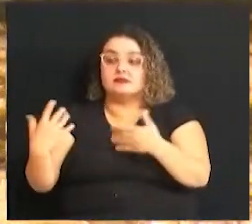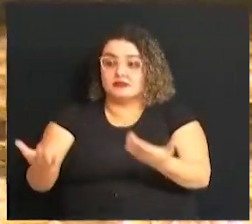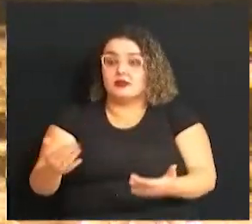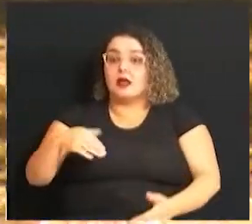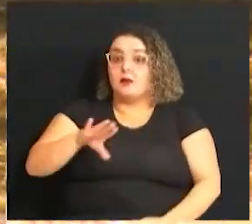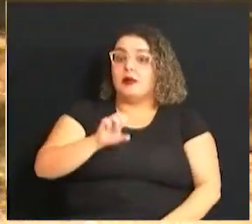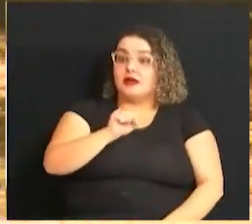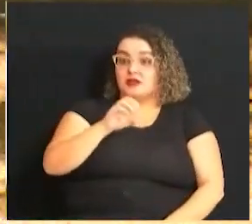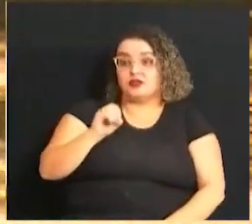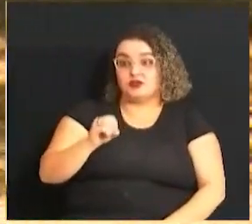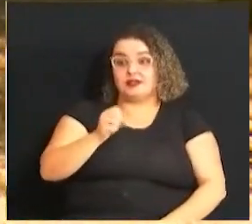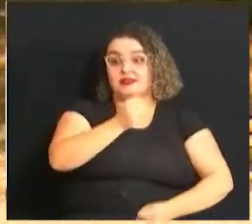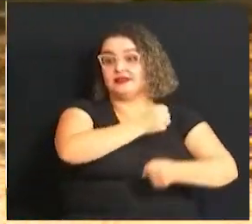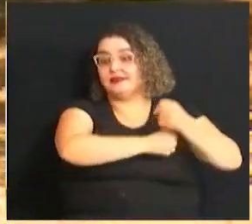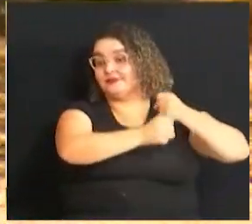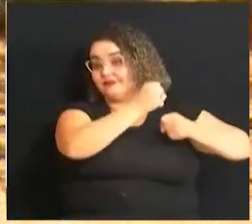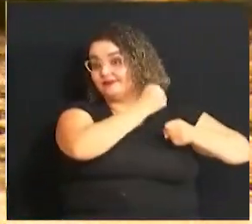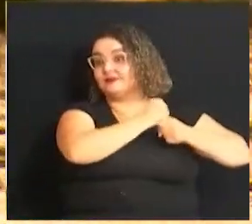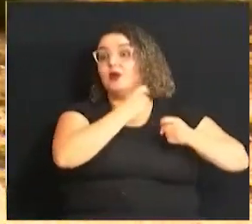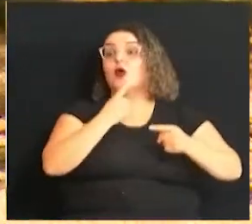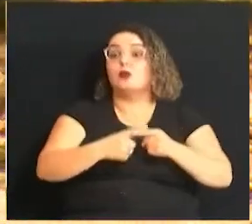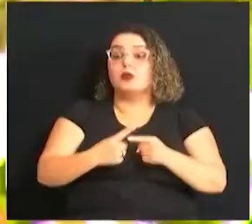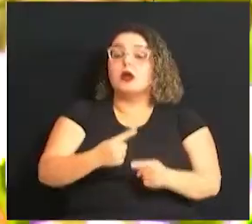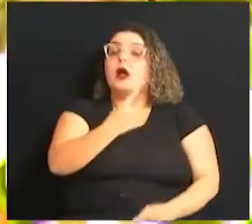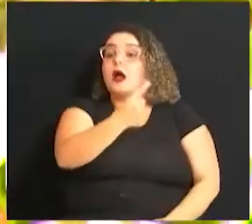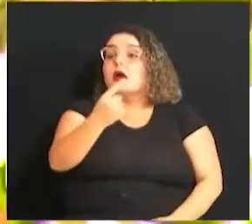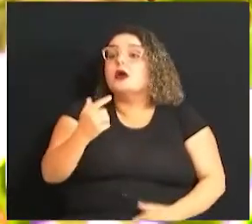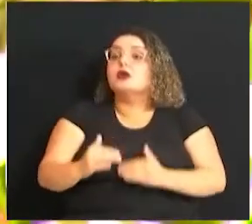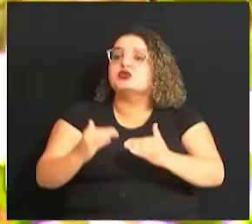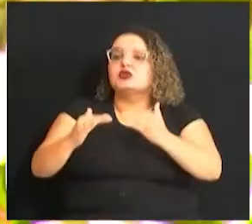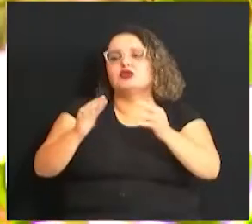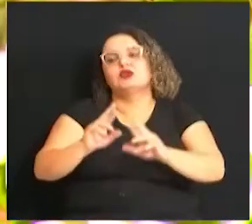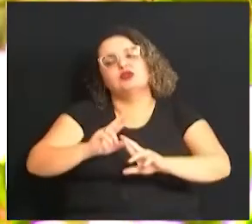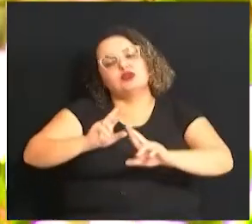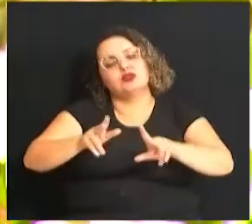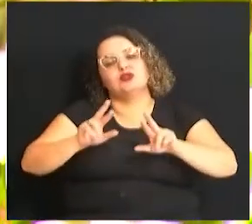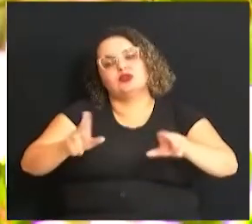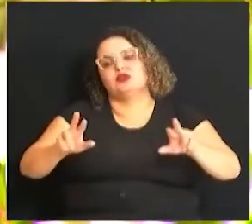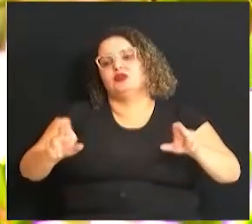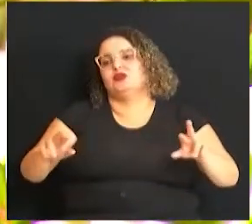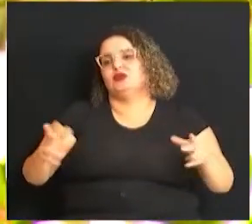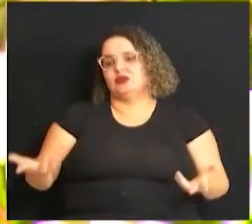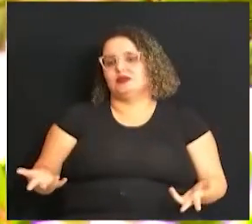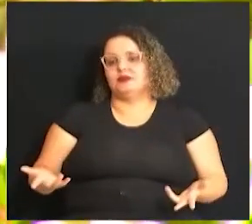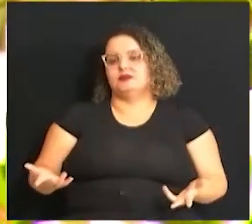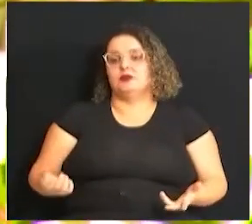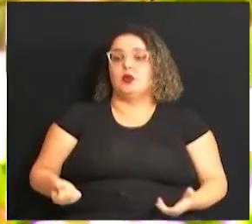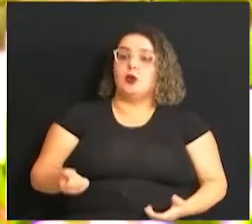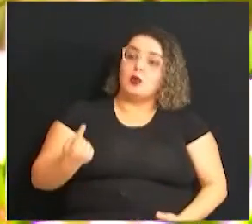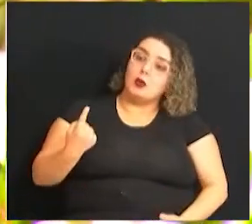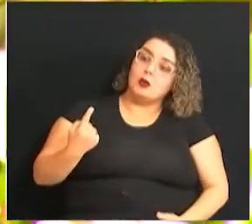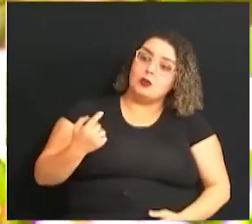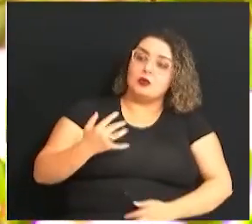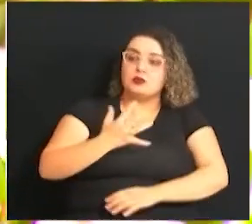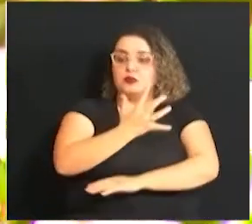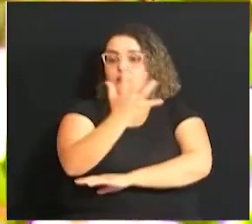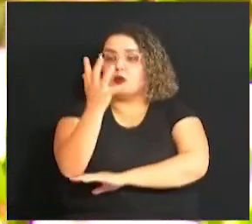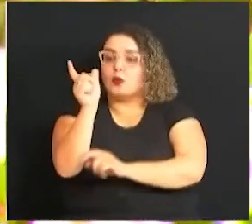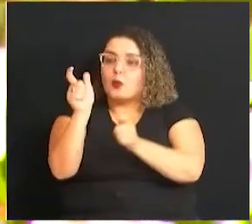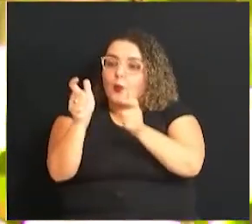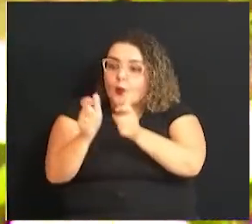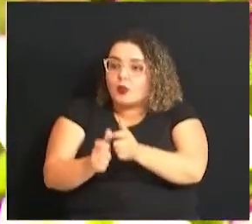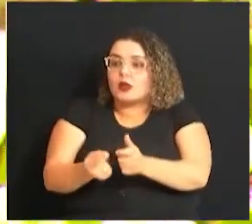serem plantadas, mais de 80 anos atrás, porque cada uma se desenvolve de uma maneira diferente. Umas